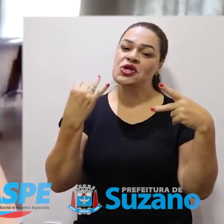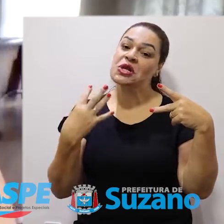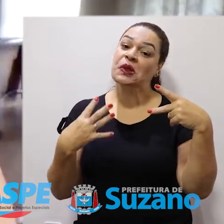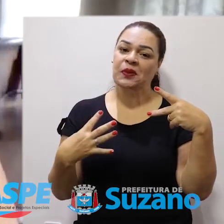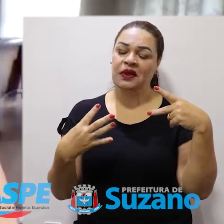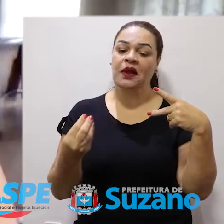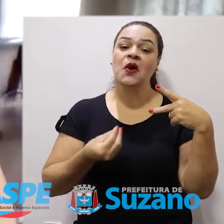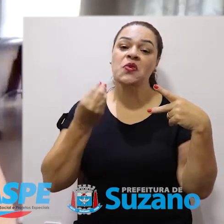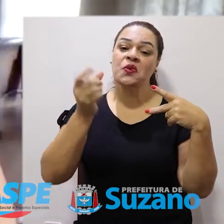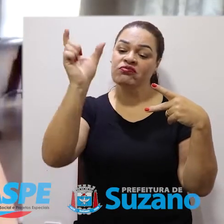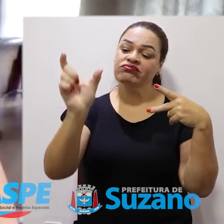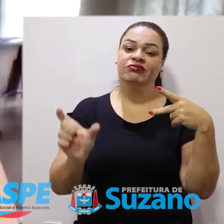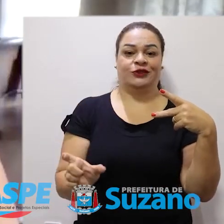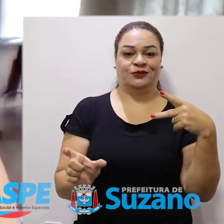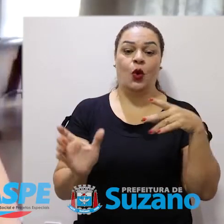de